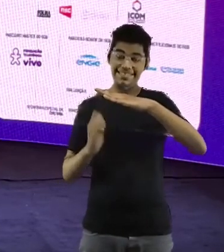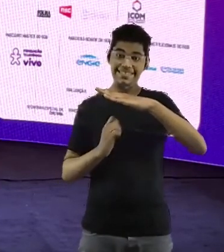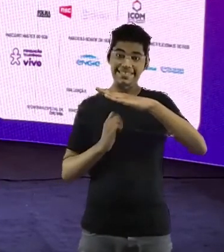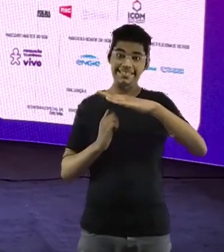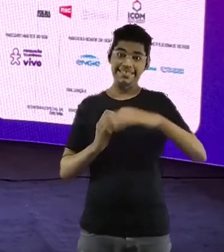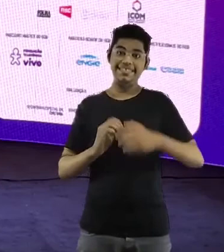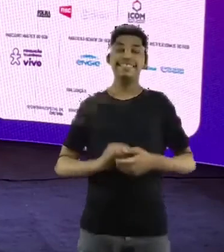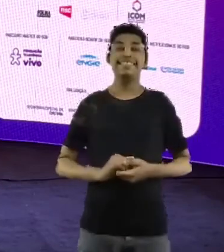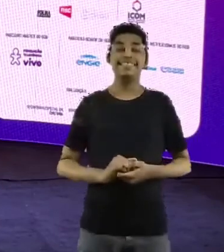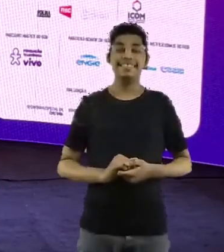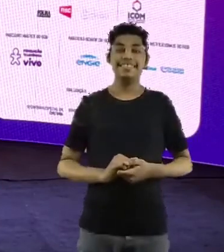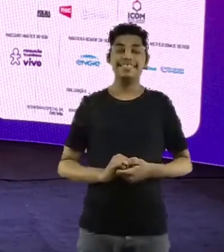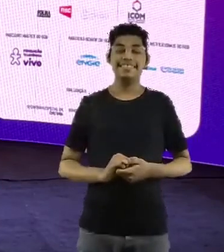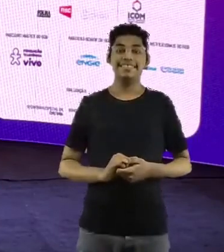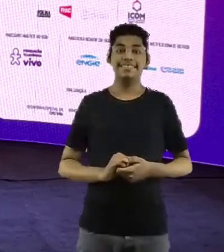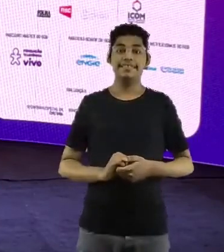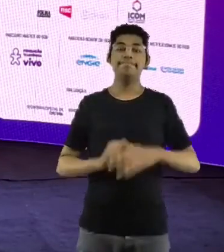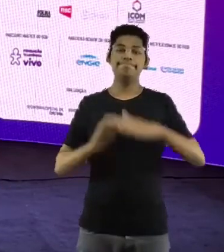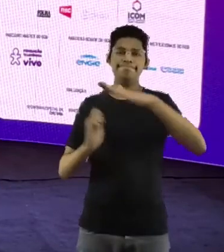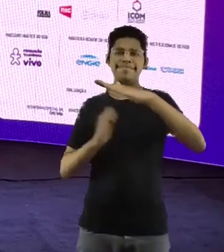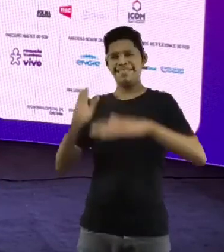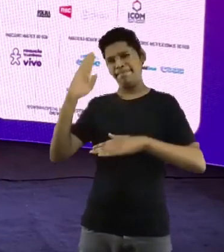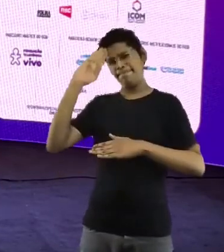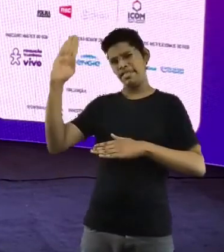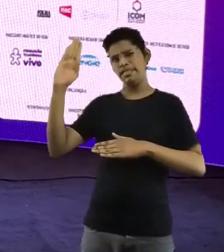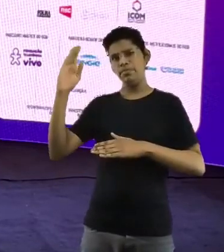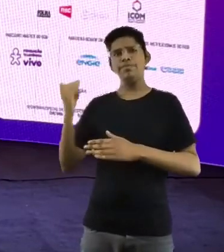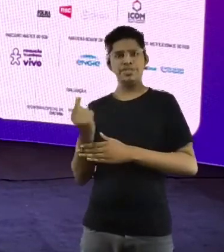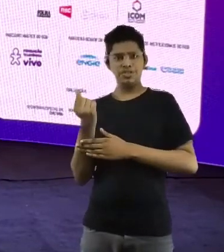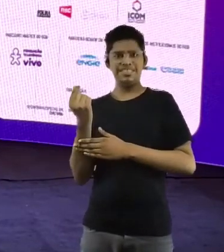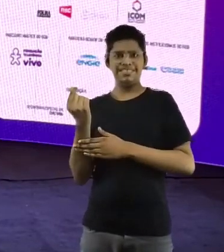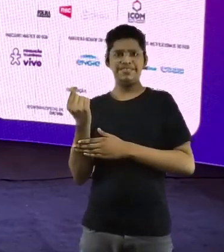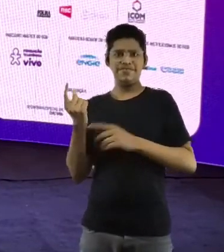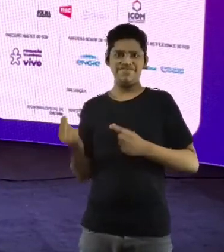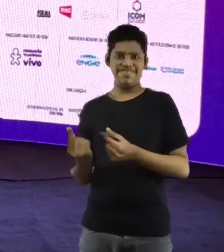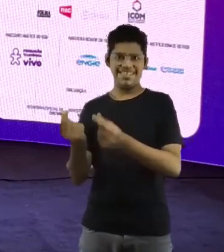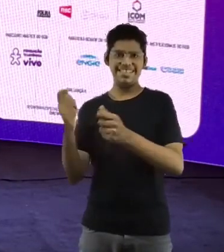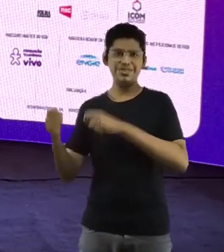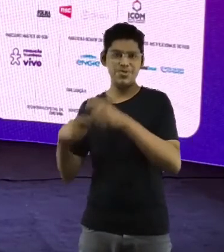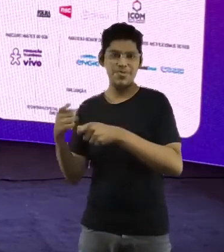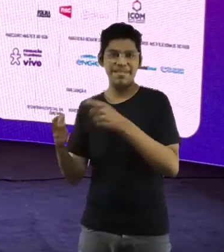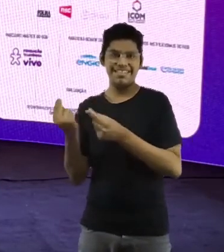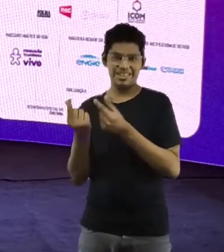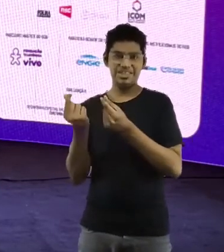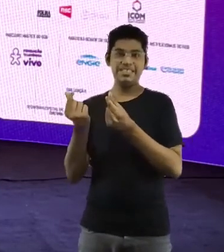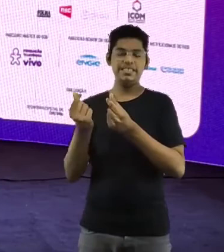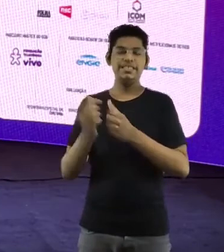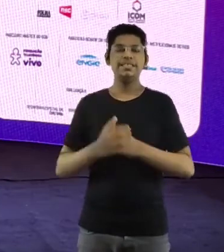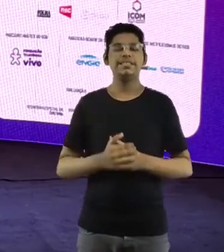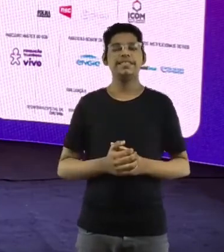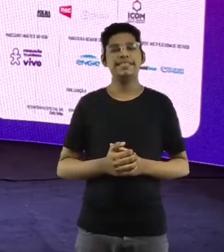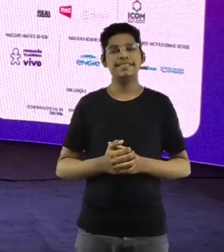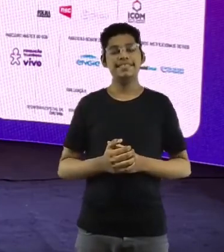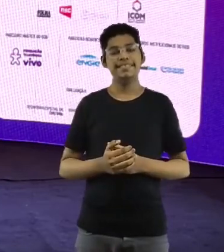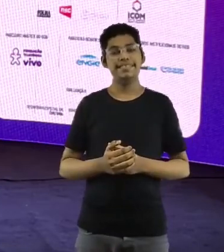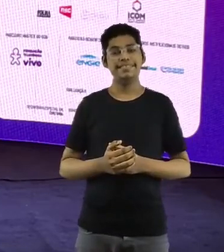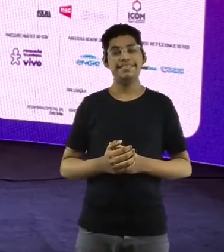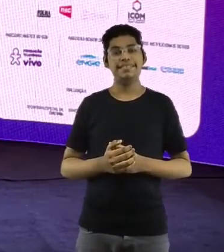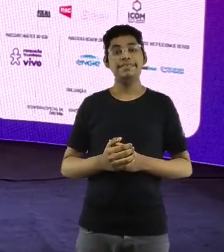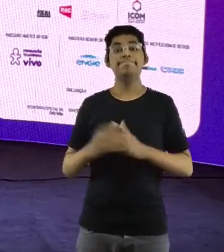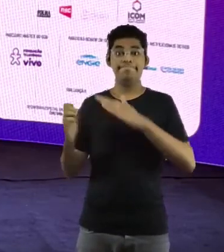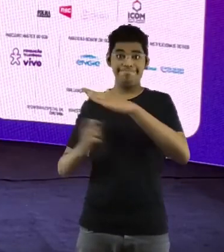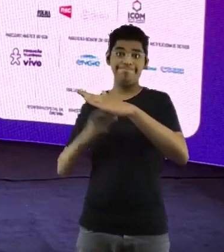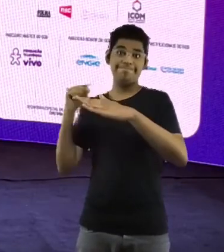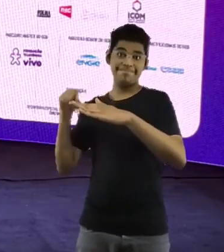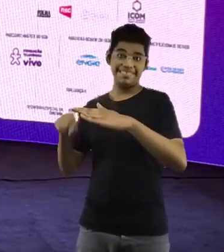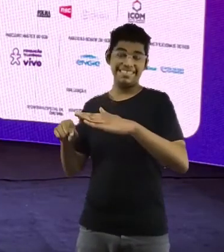estão, principalmente as empresas de serviços financeiros, as empresas que acabam tratando com o nosso dinheiro, elas sabem que já